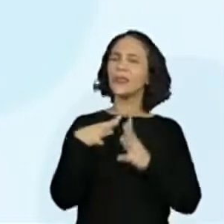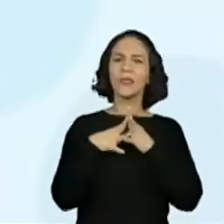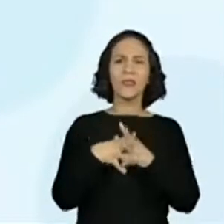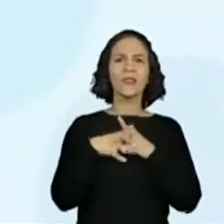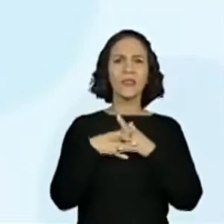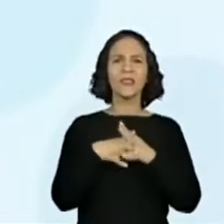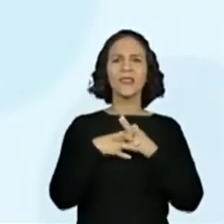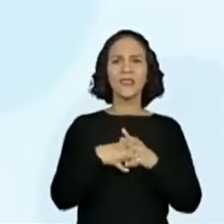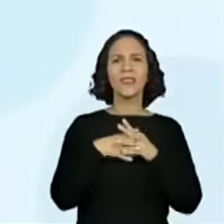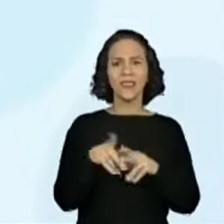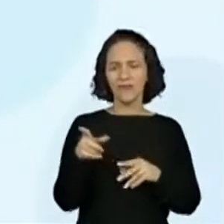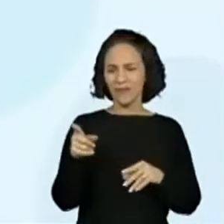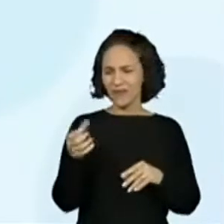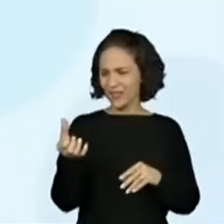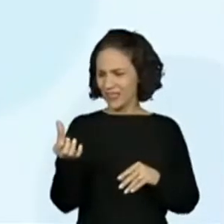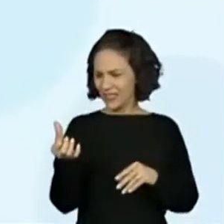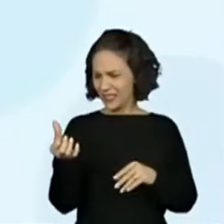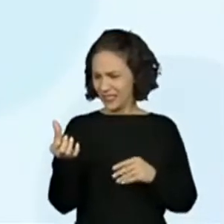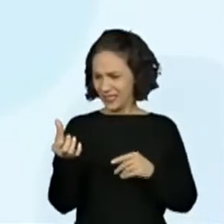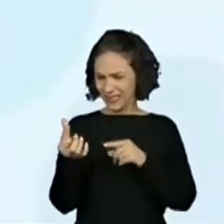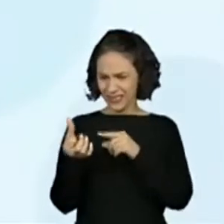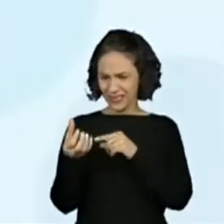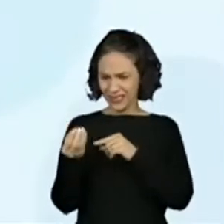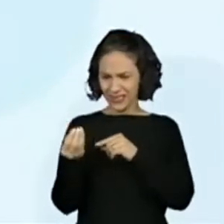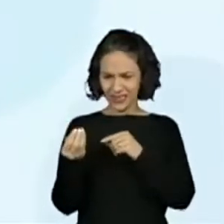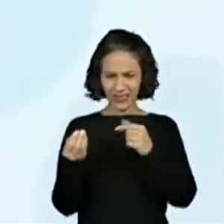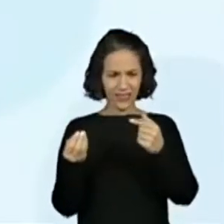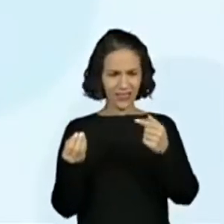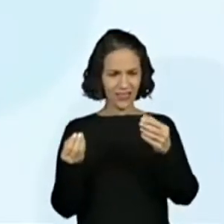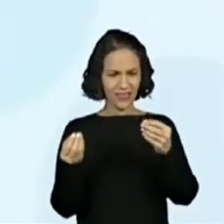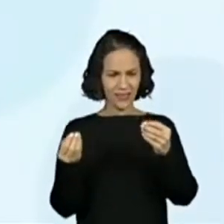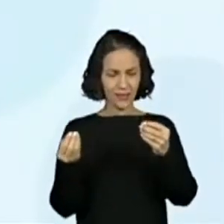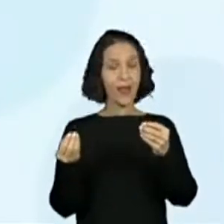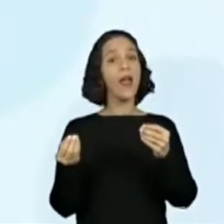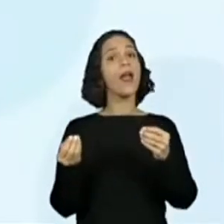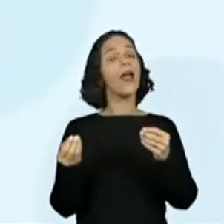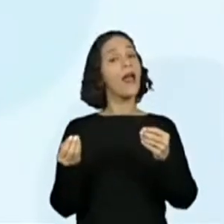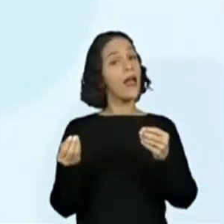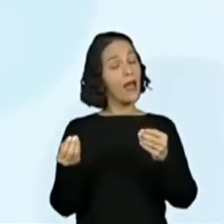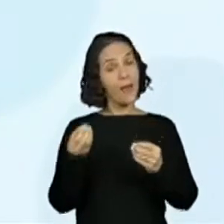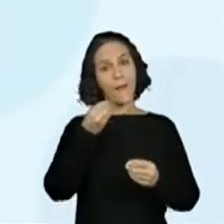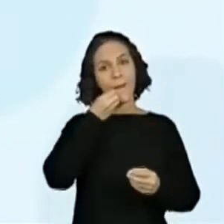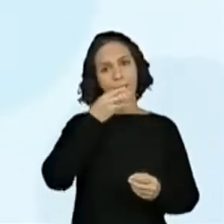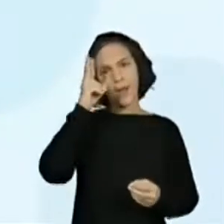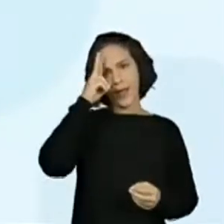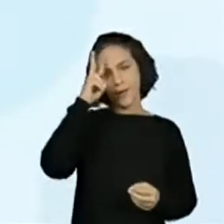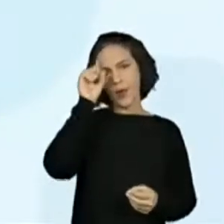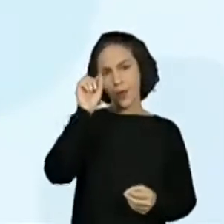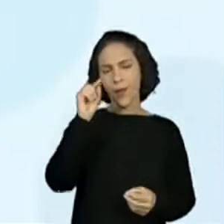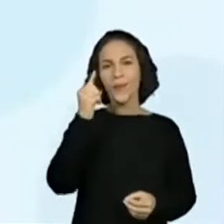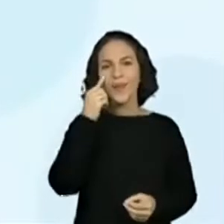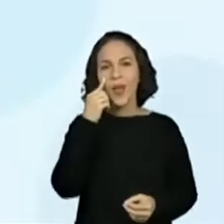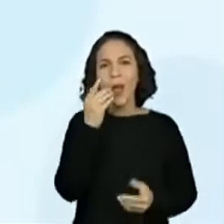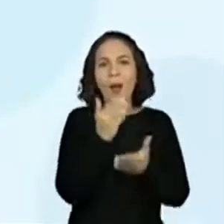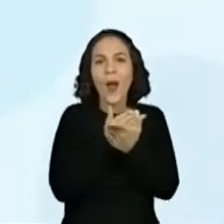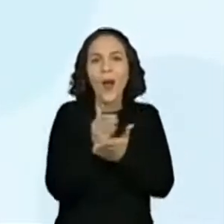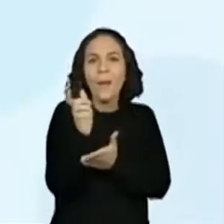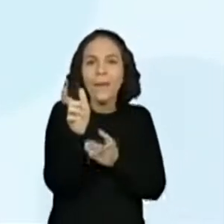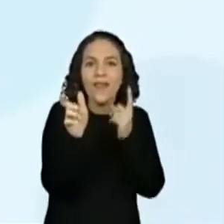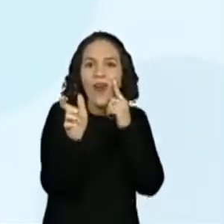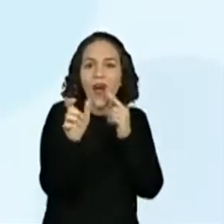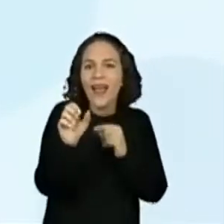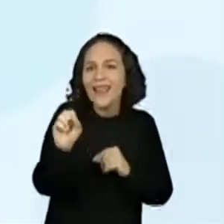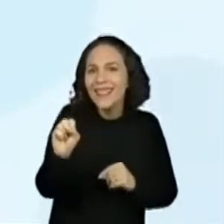confundo 70 com 60. Mas é muito, muito bom lembrar, pro, que aqui no comecinho, olha, ele começa